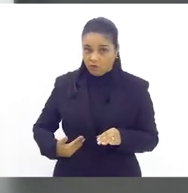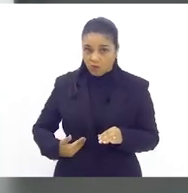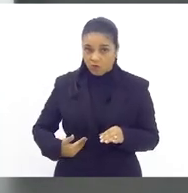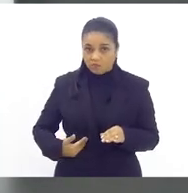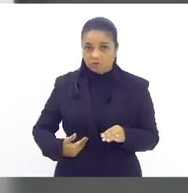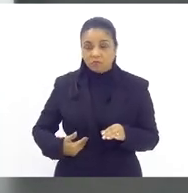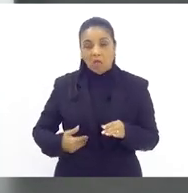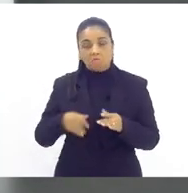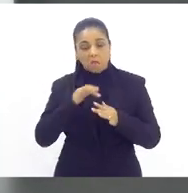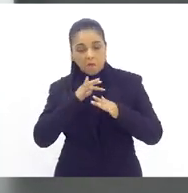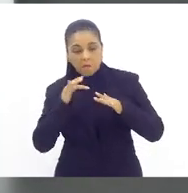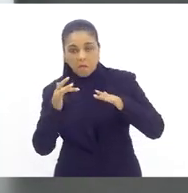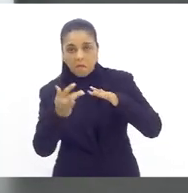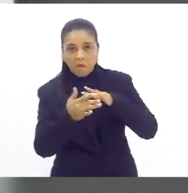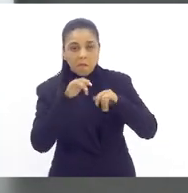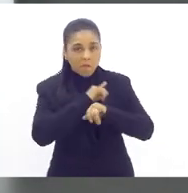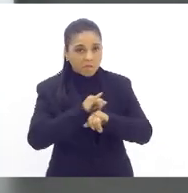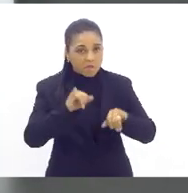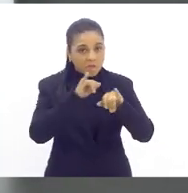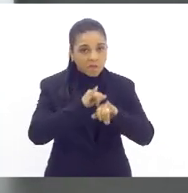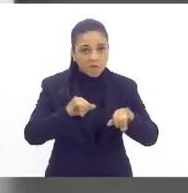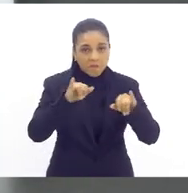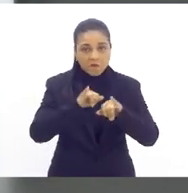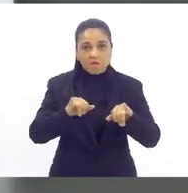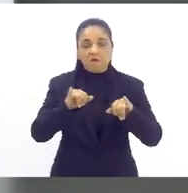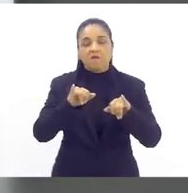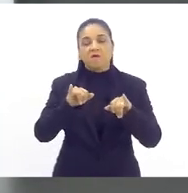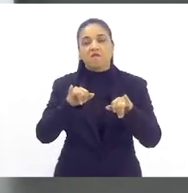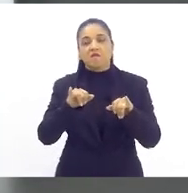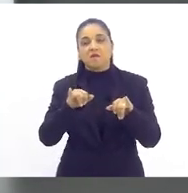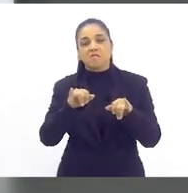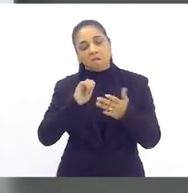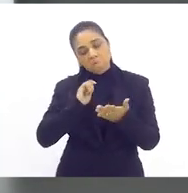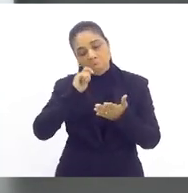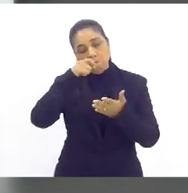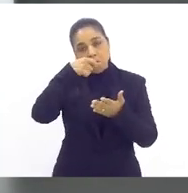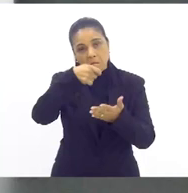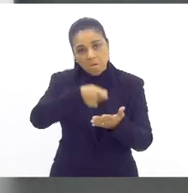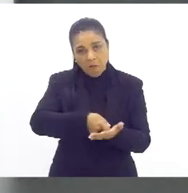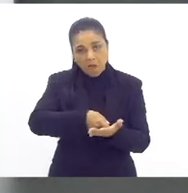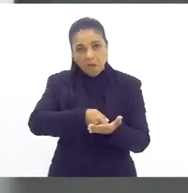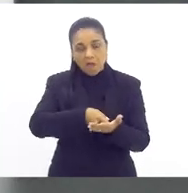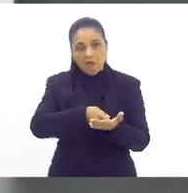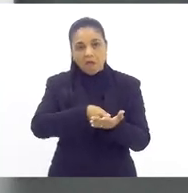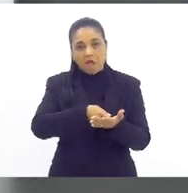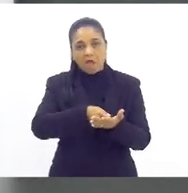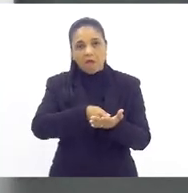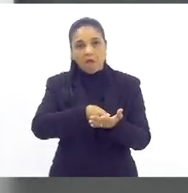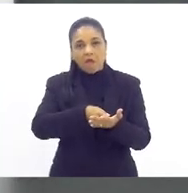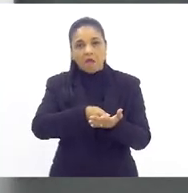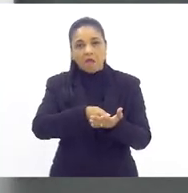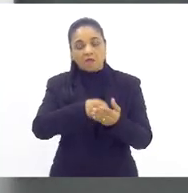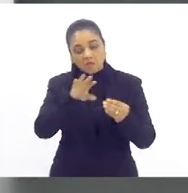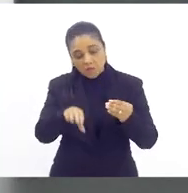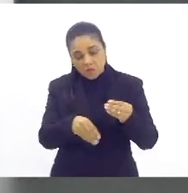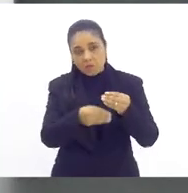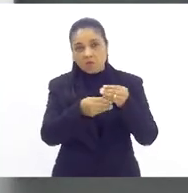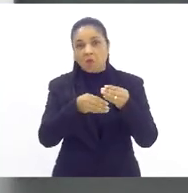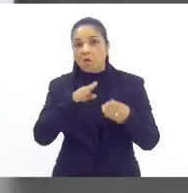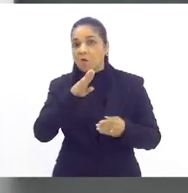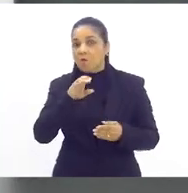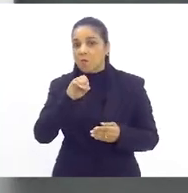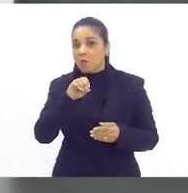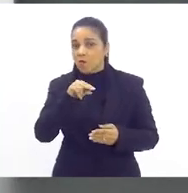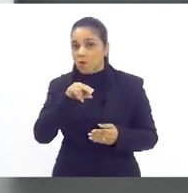veiculando na mídia né que ele vai fazer o pagamento via né via bônus no nosso caso